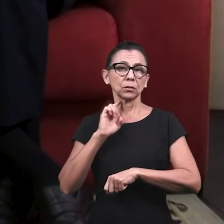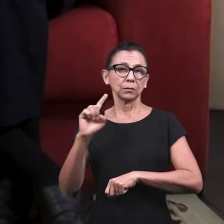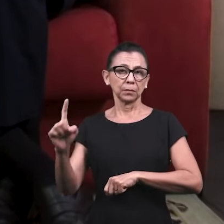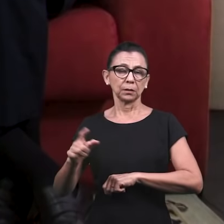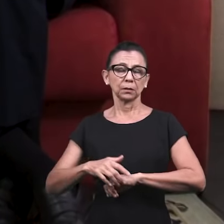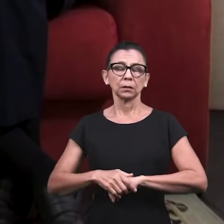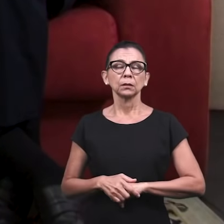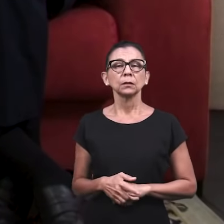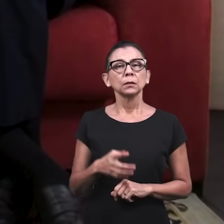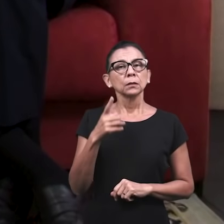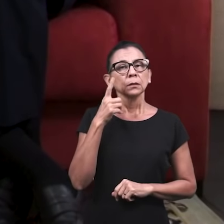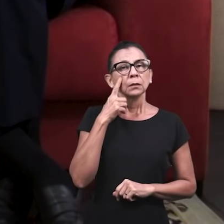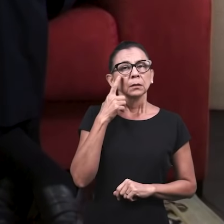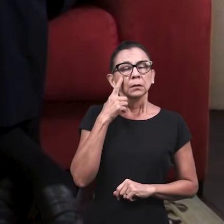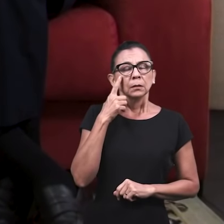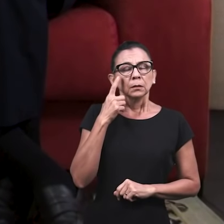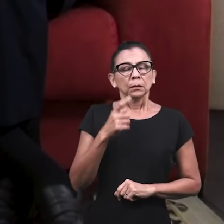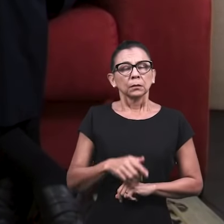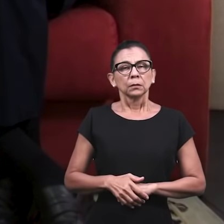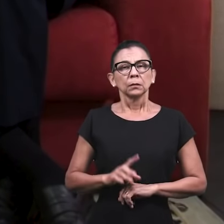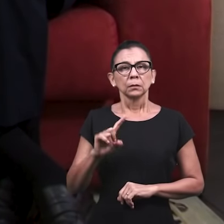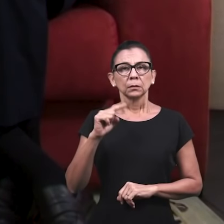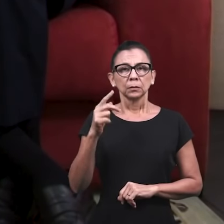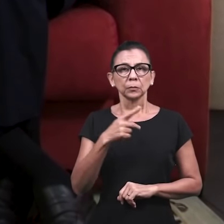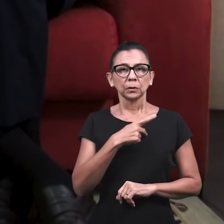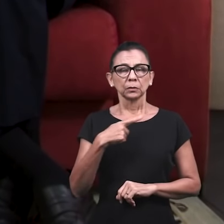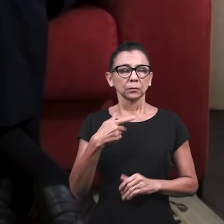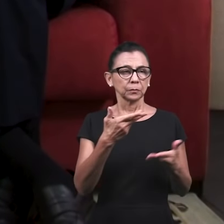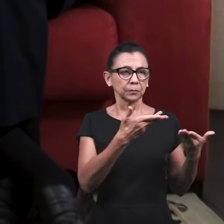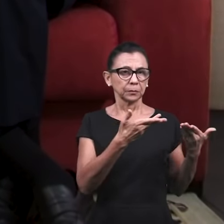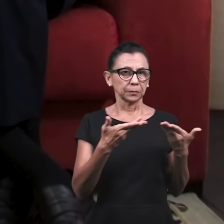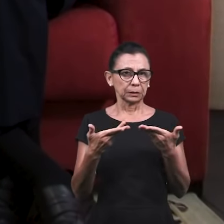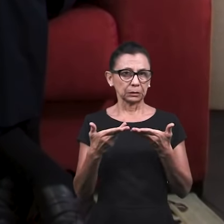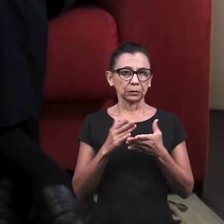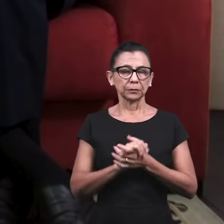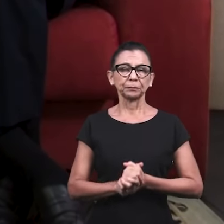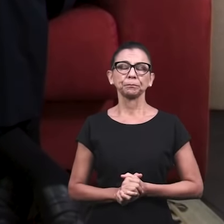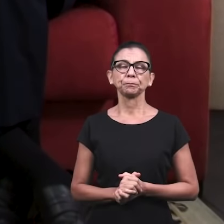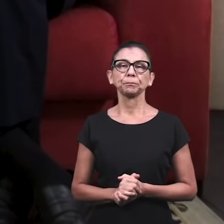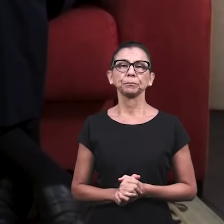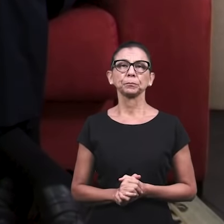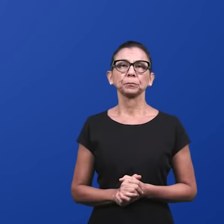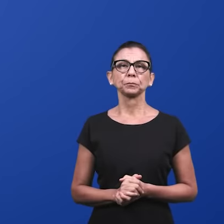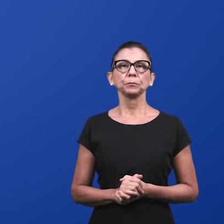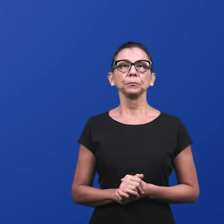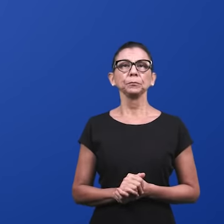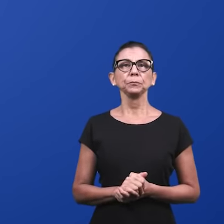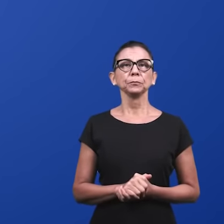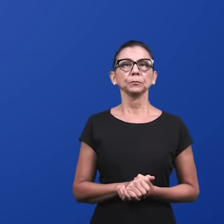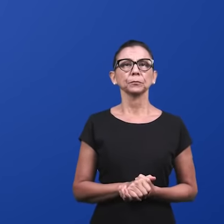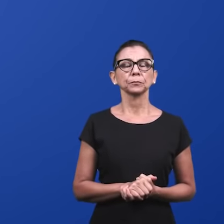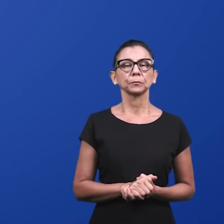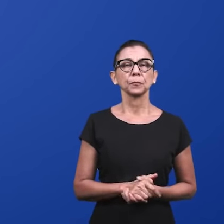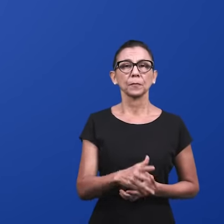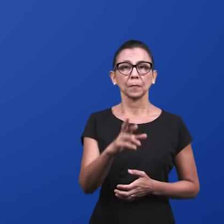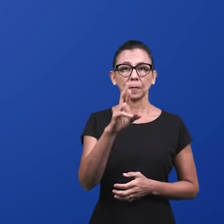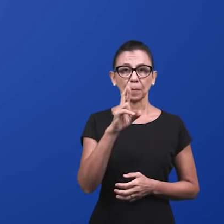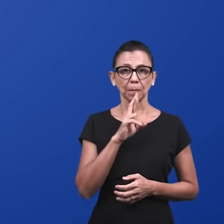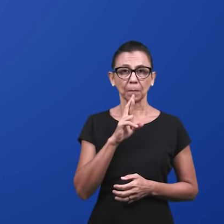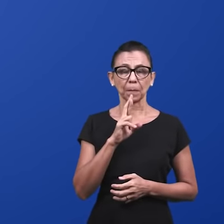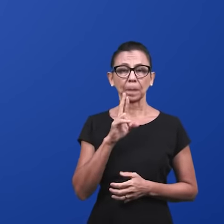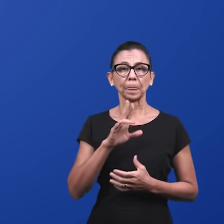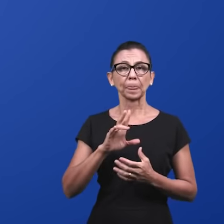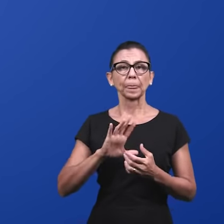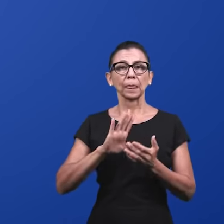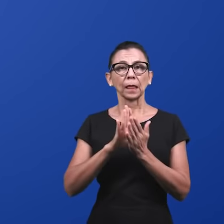atenção, assistir com atenção, e depois o pastor Walter vai ter um comentário a fazer. Vamos assistir. A resposta é a palavra que